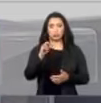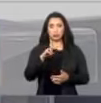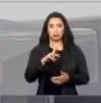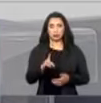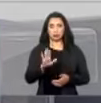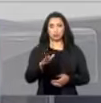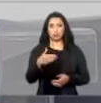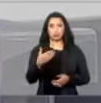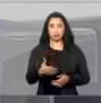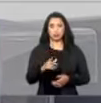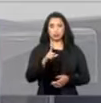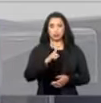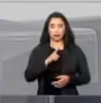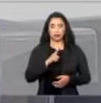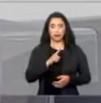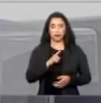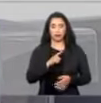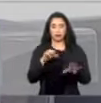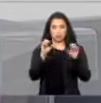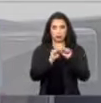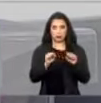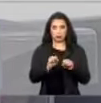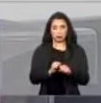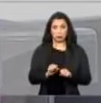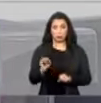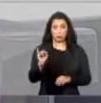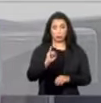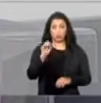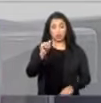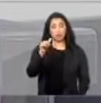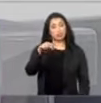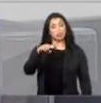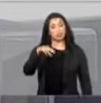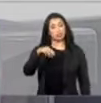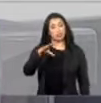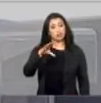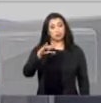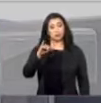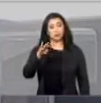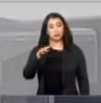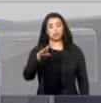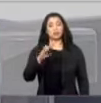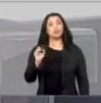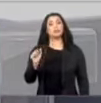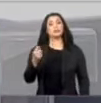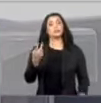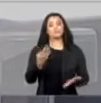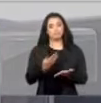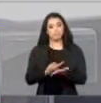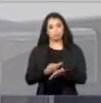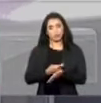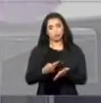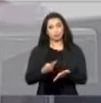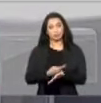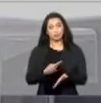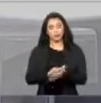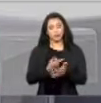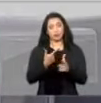Embora sendo a tia rica do sistema, a Ancine também sofreu. Muito de sua energia